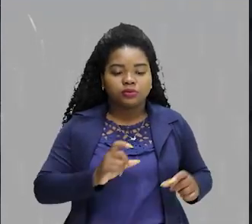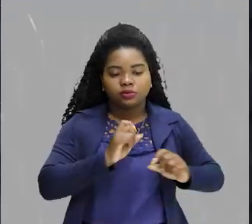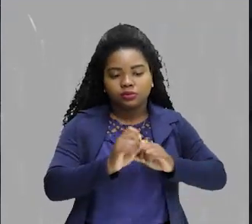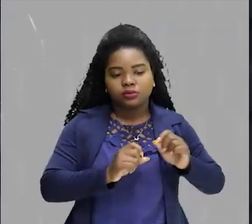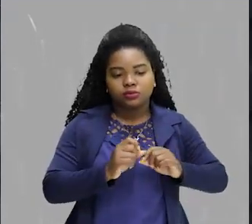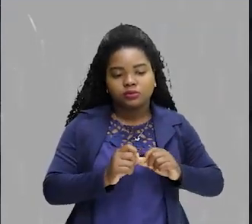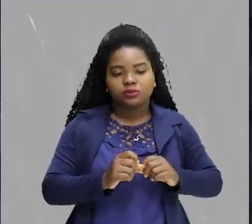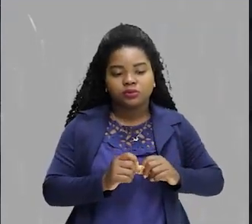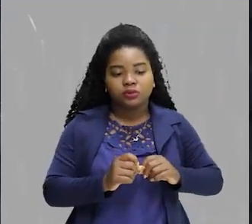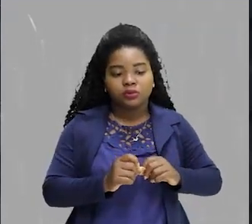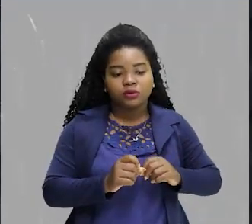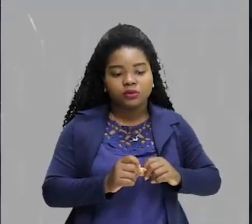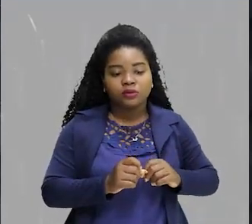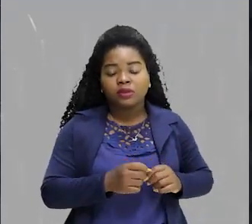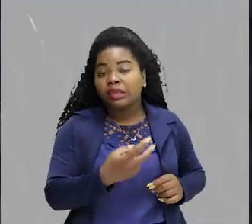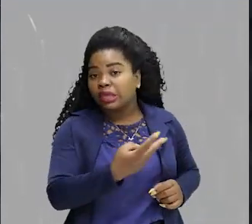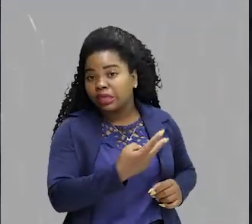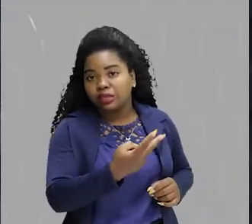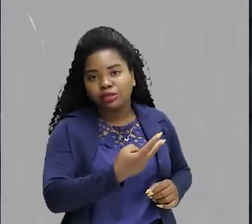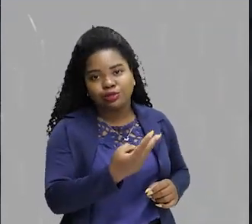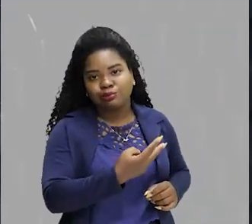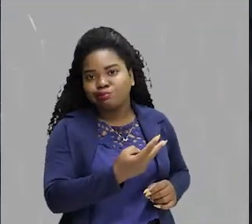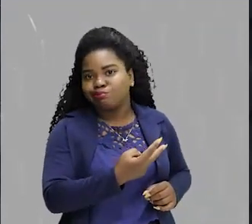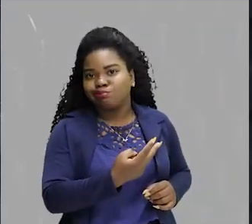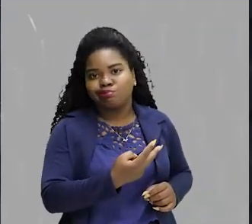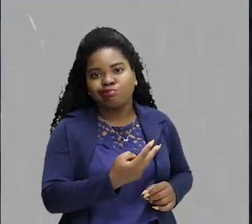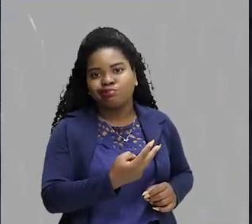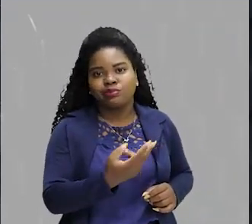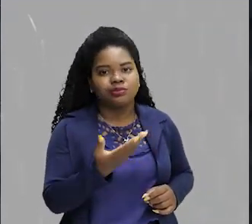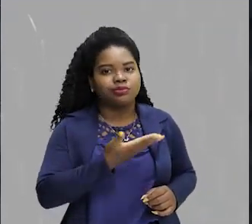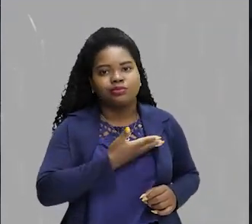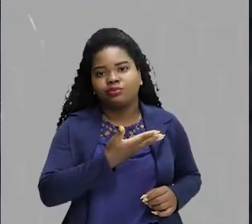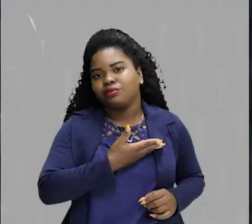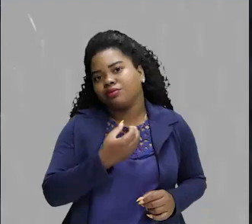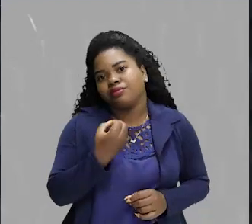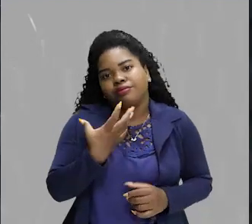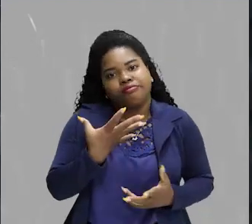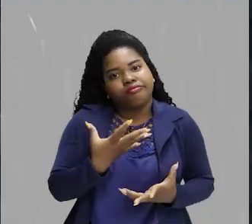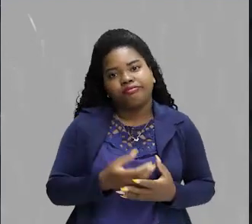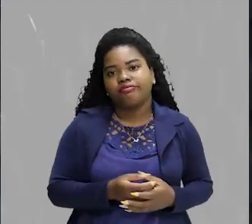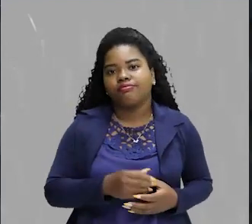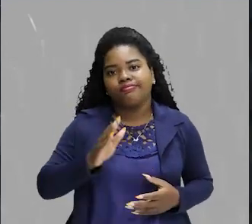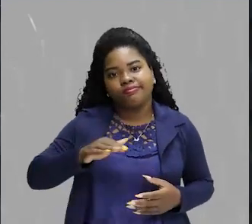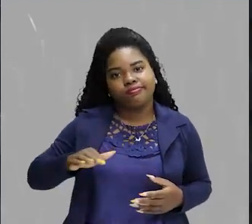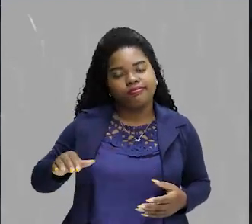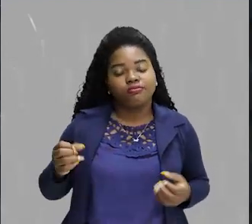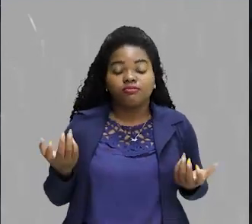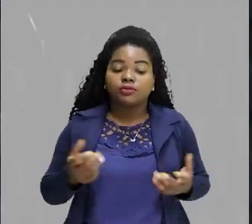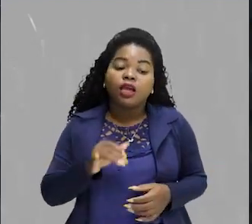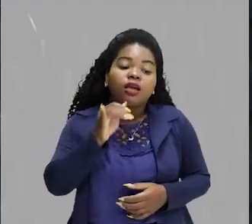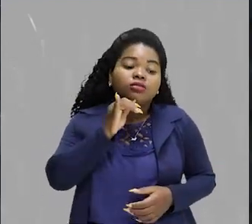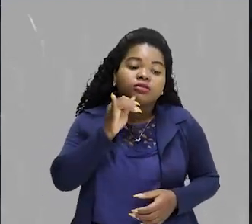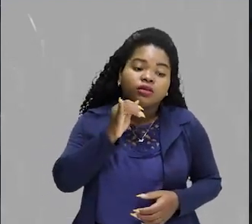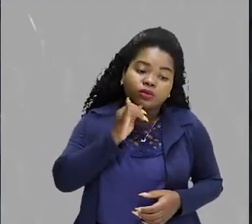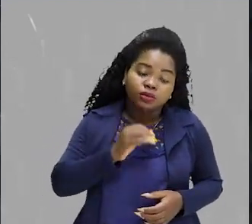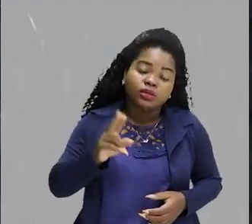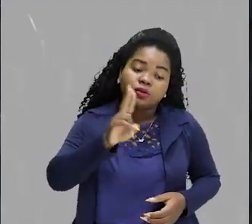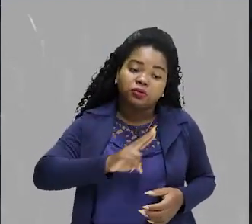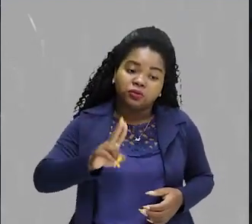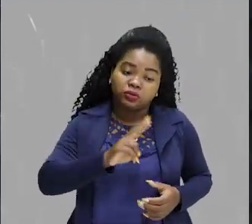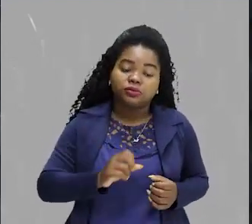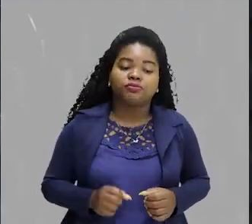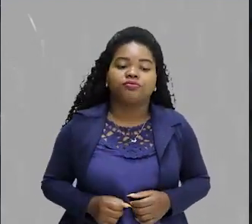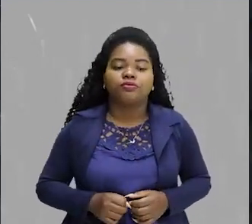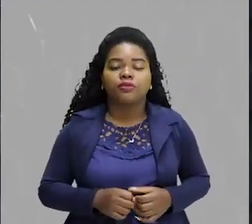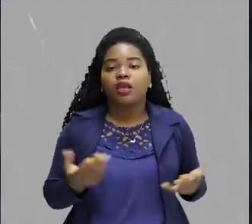não eram bons amigos durante a infância. Então, são exemplos usando o verbo ser ou